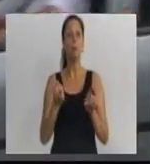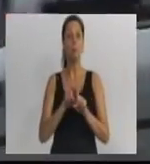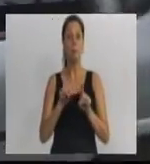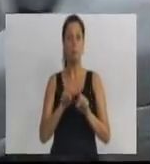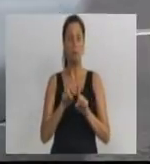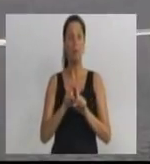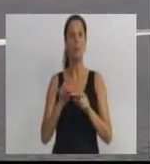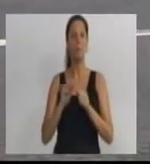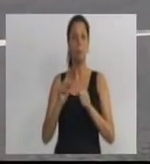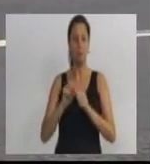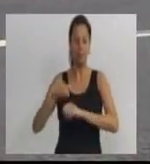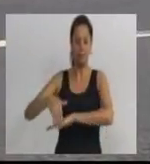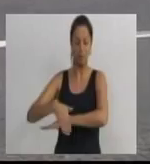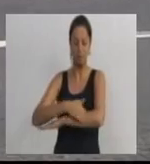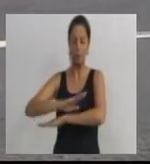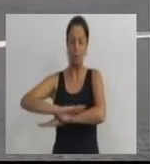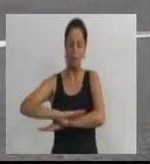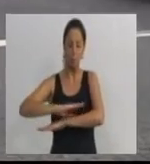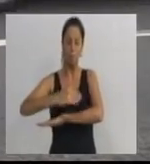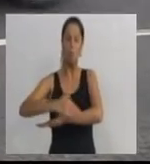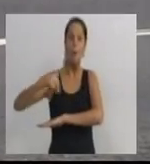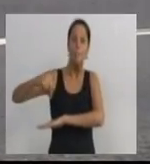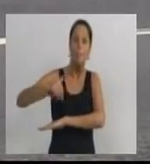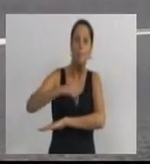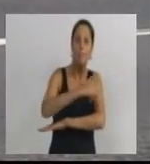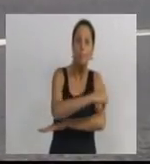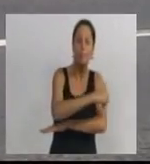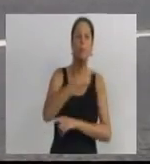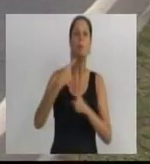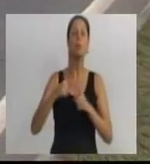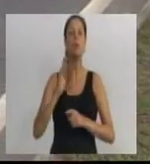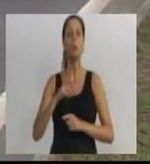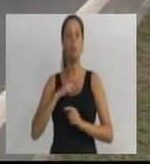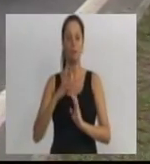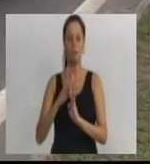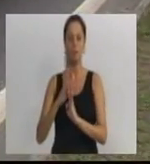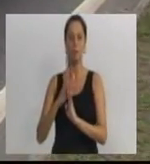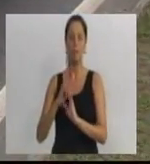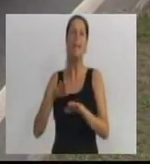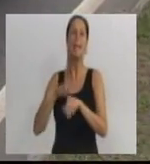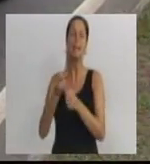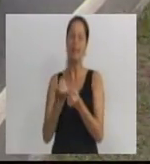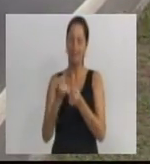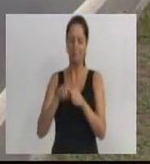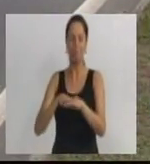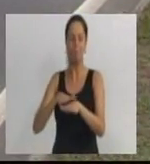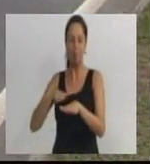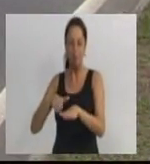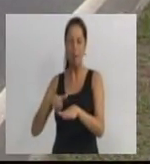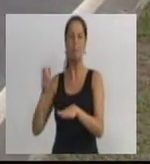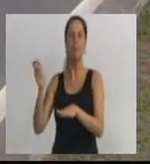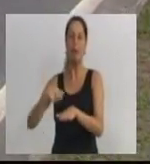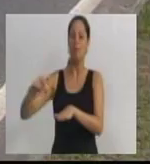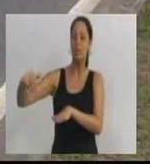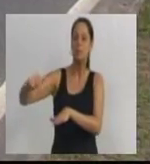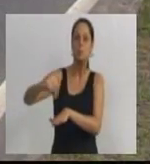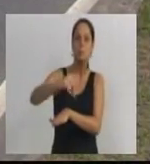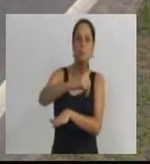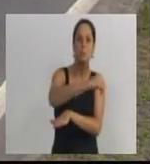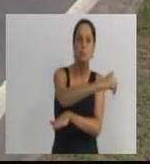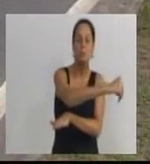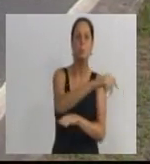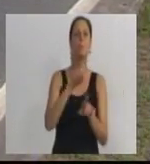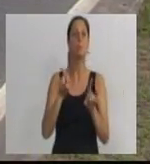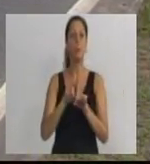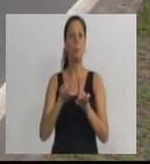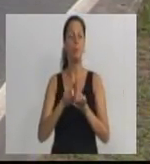Manso, a fila já fica parada, gente. Já fica praticamente parado. E olha ali a fila que dá ali. Aquela fila que dá na Enche Remer à noite,